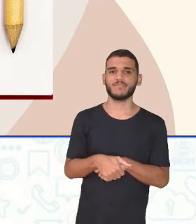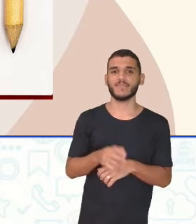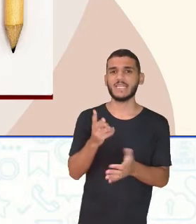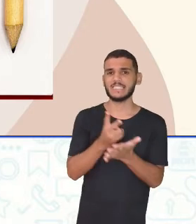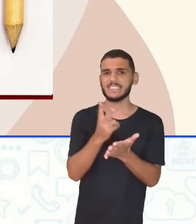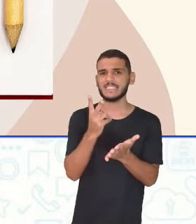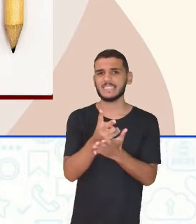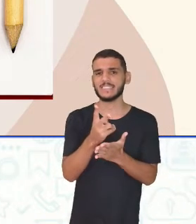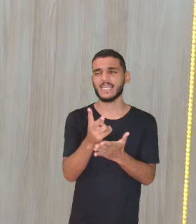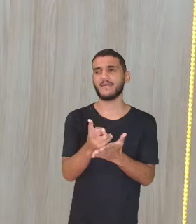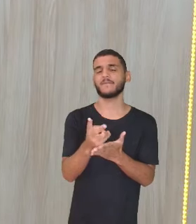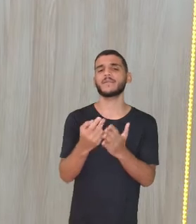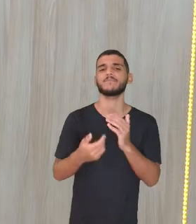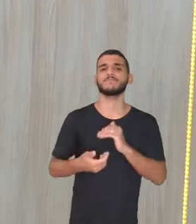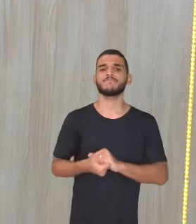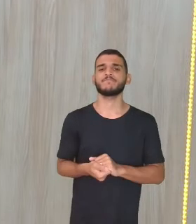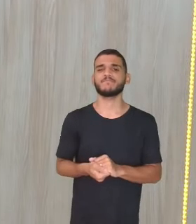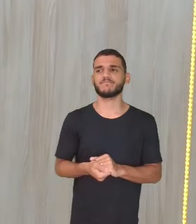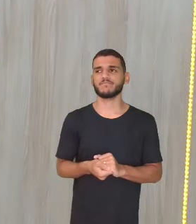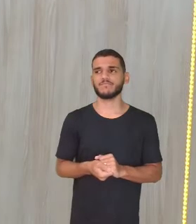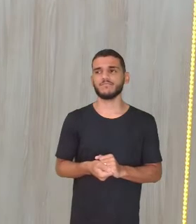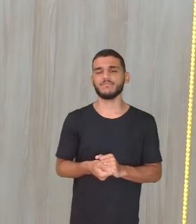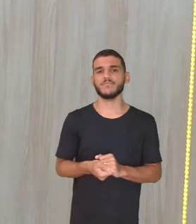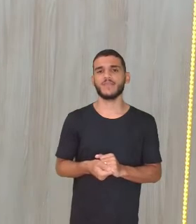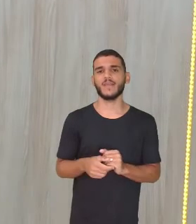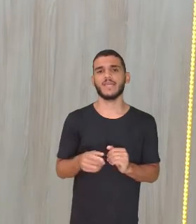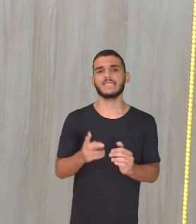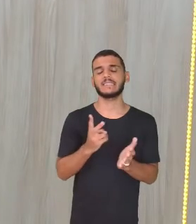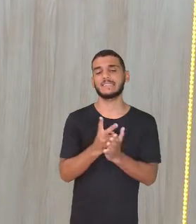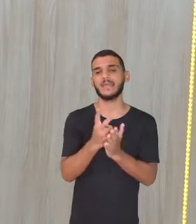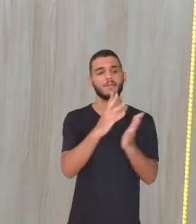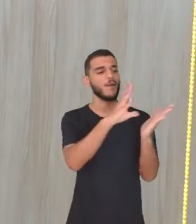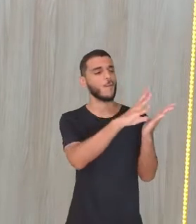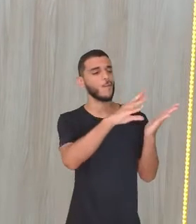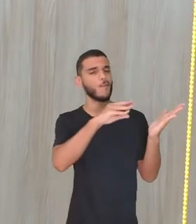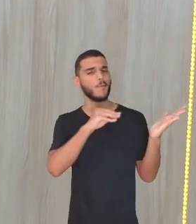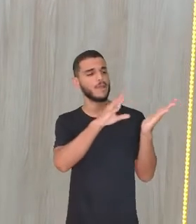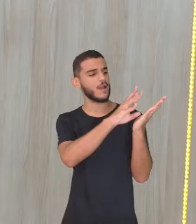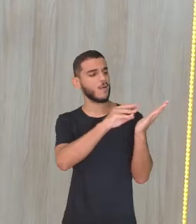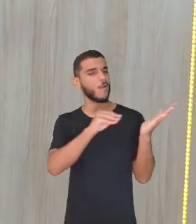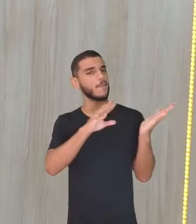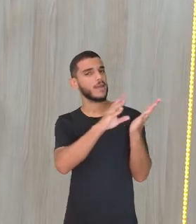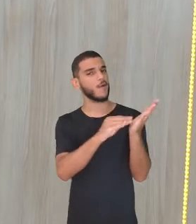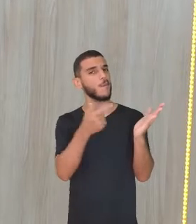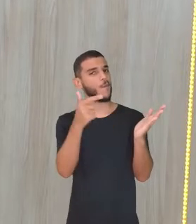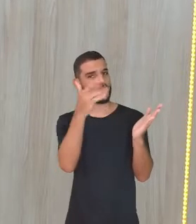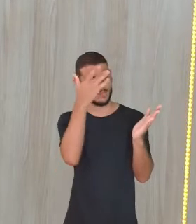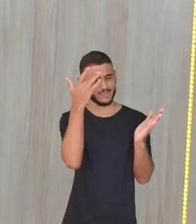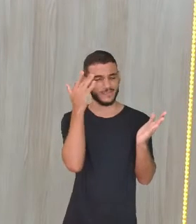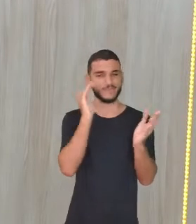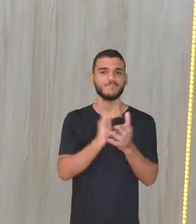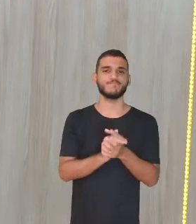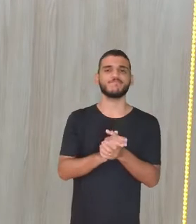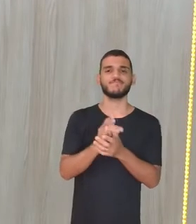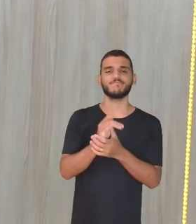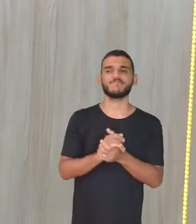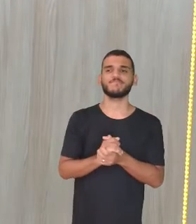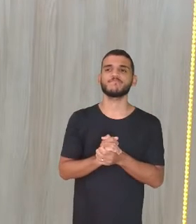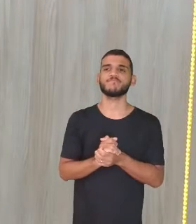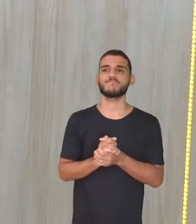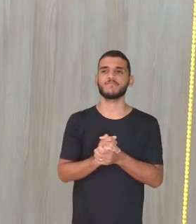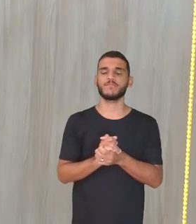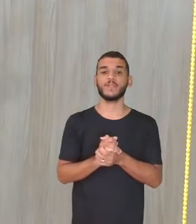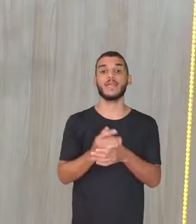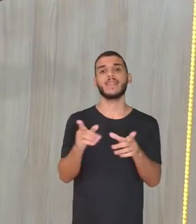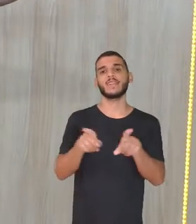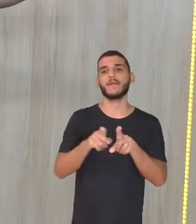argumento de exemplificação. É fazer como o outro. Então, no dia a dia, a gente usa muito esse tipo de argumento. Tem